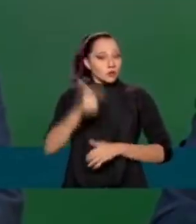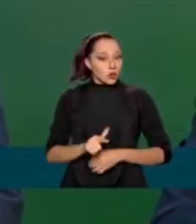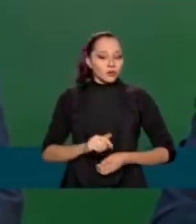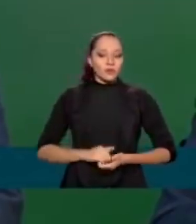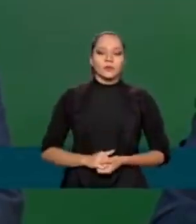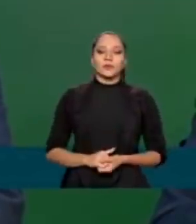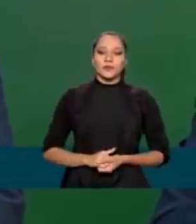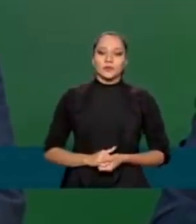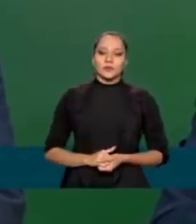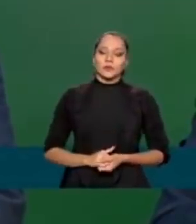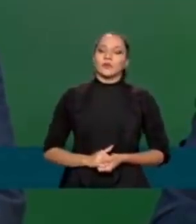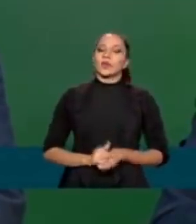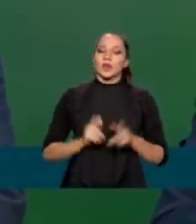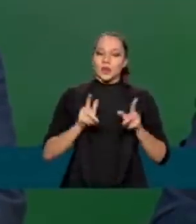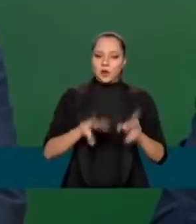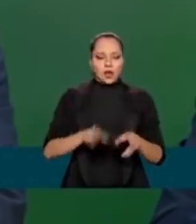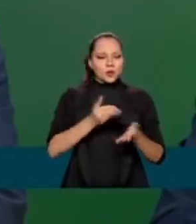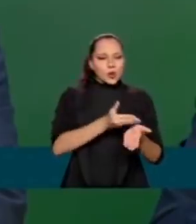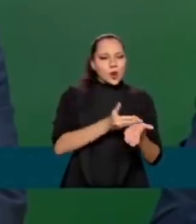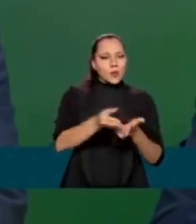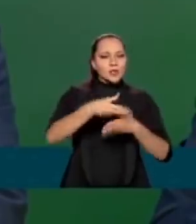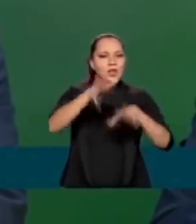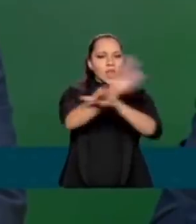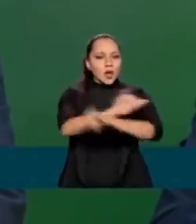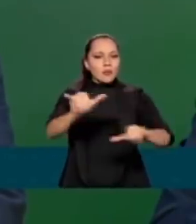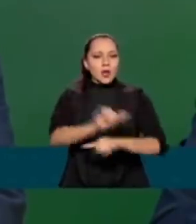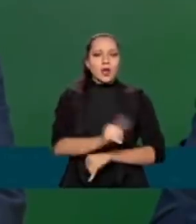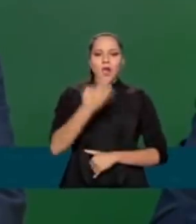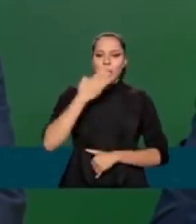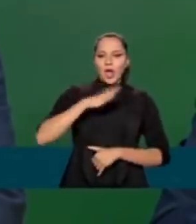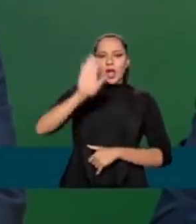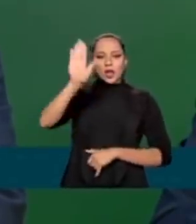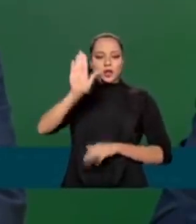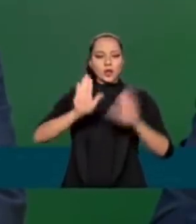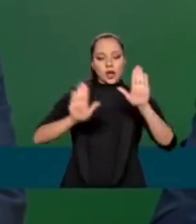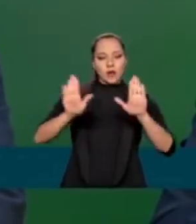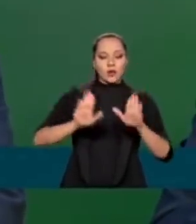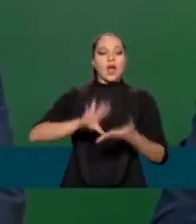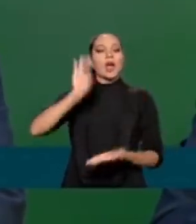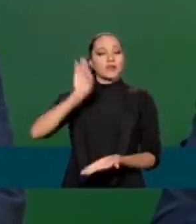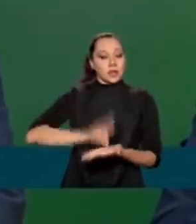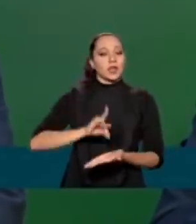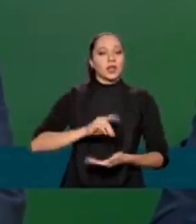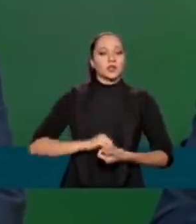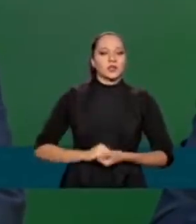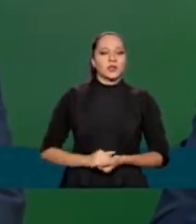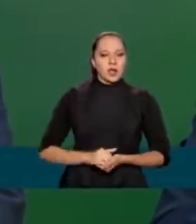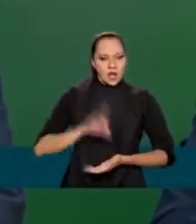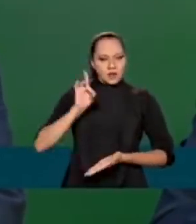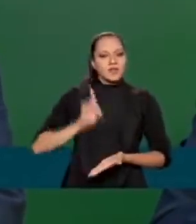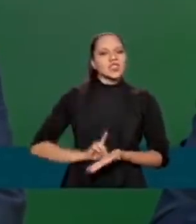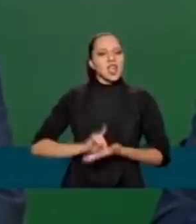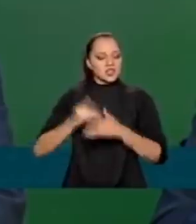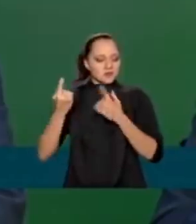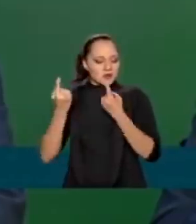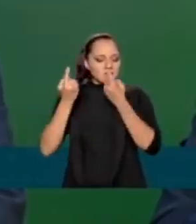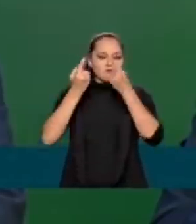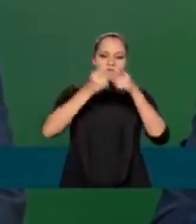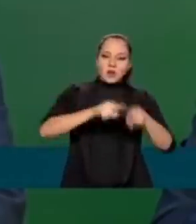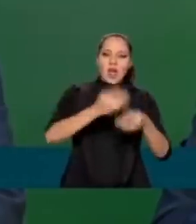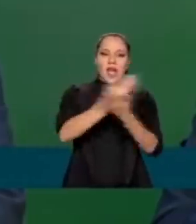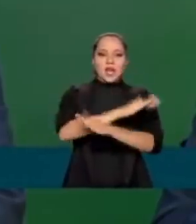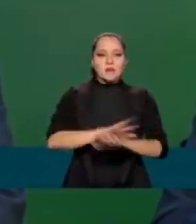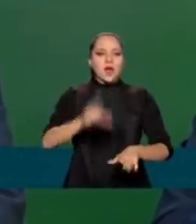vez, como tem sido desde a campanha eleitoral, a verdade vai derrubar as